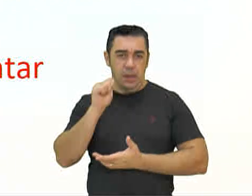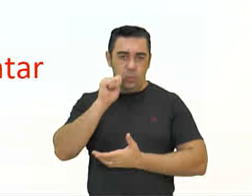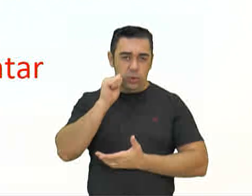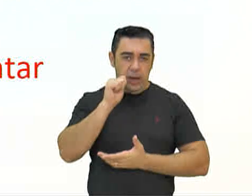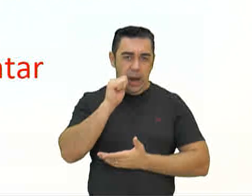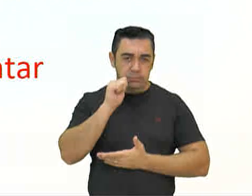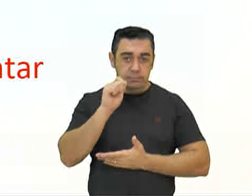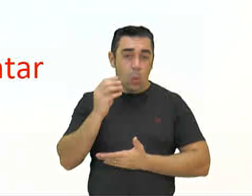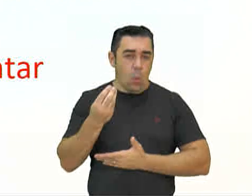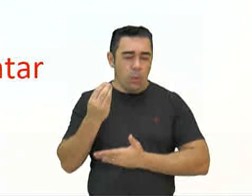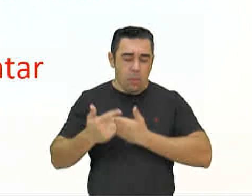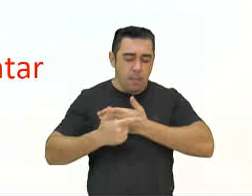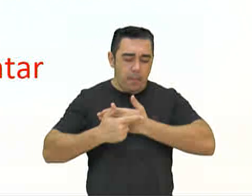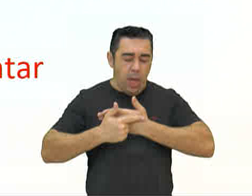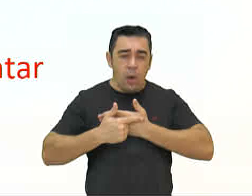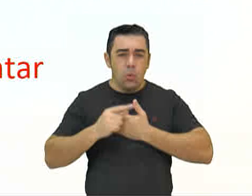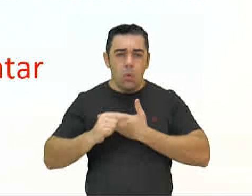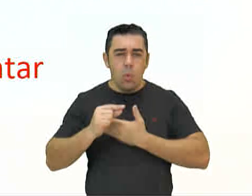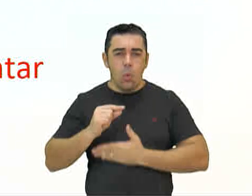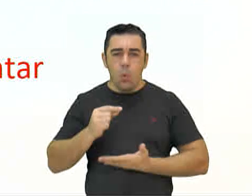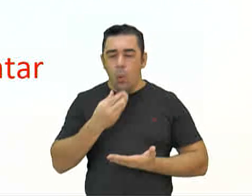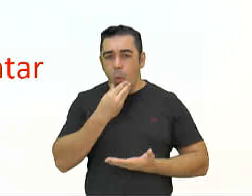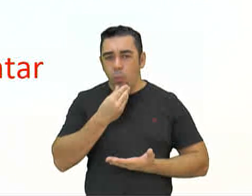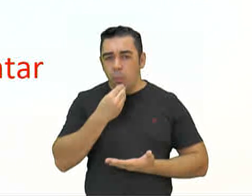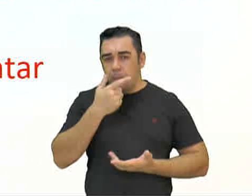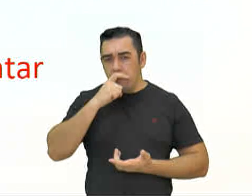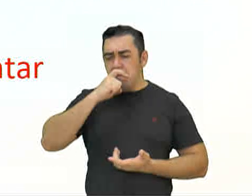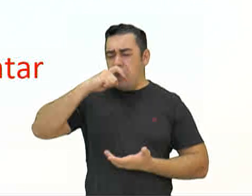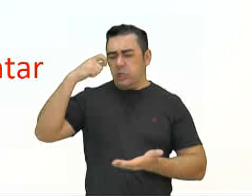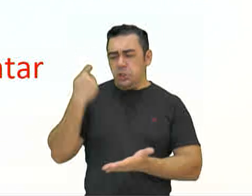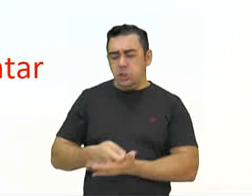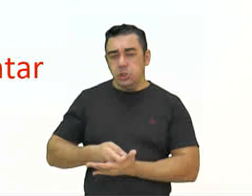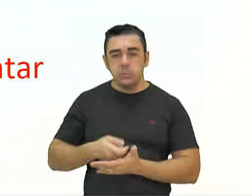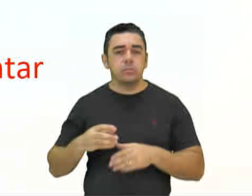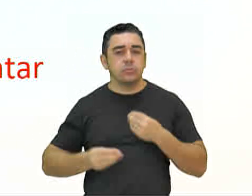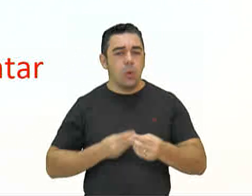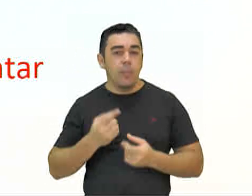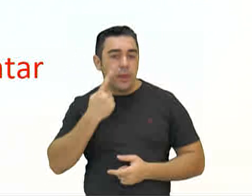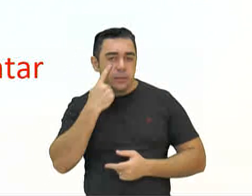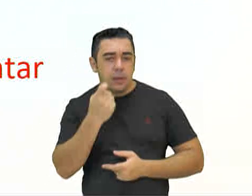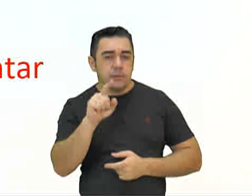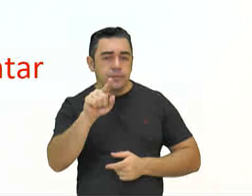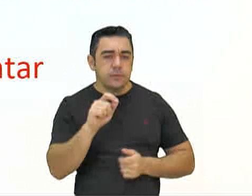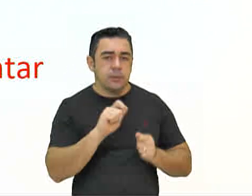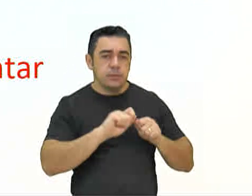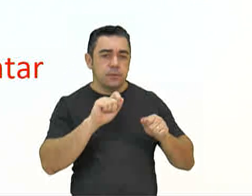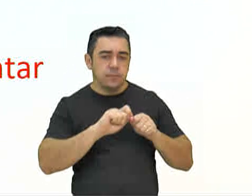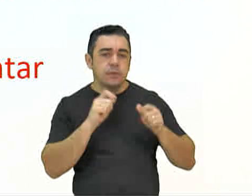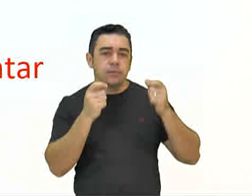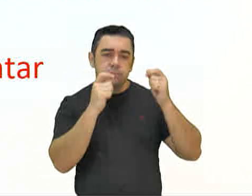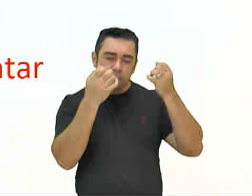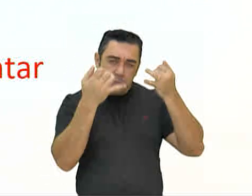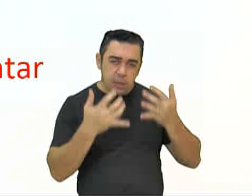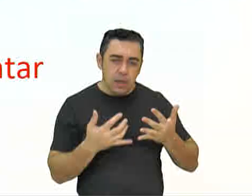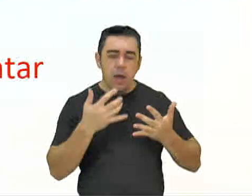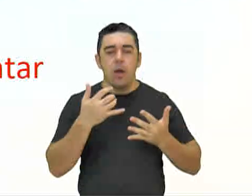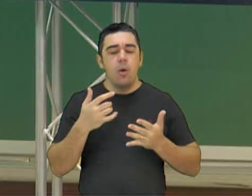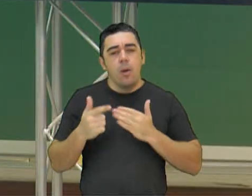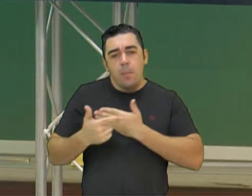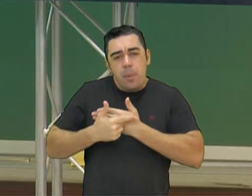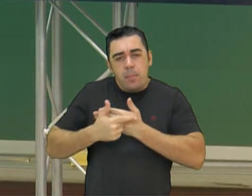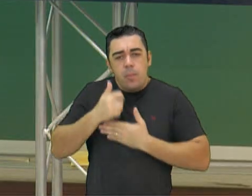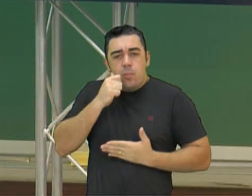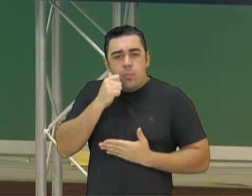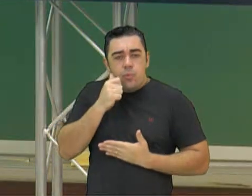mulher na sociedade, de machismo, né? Dessas coisas todas. Então, é interessante que você coloque ali o papel histórico da mulher na sociedade, como ele